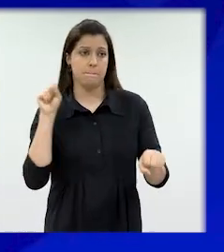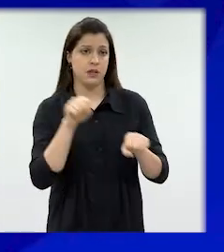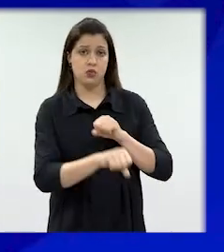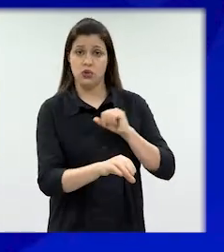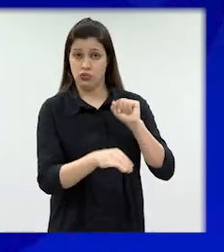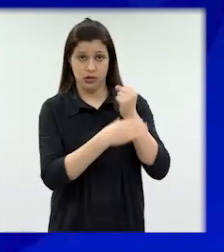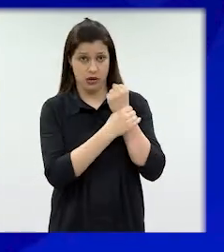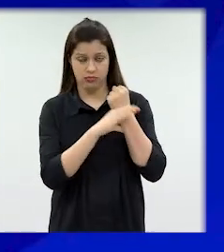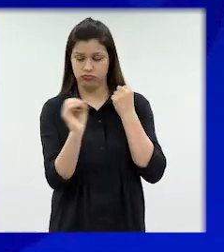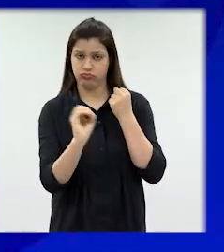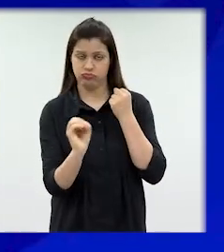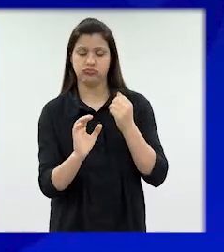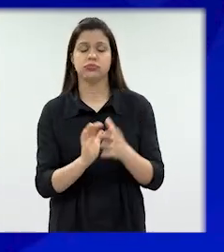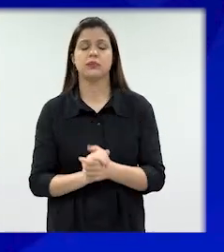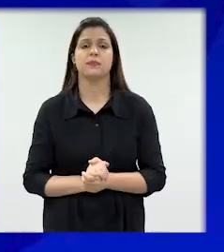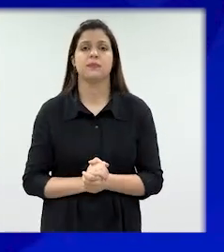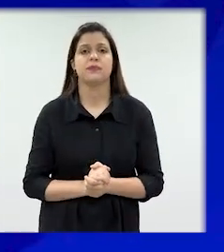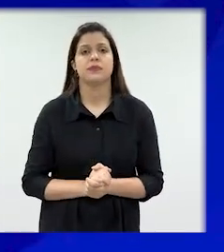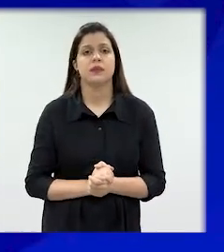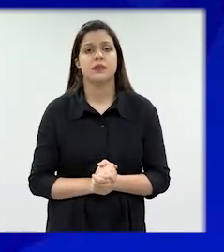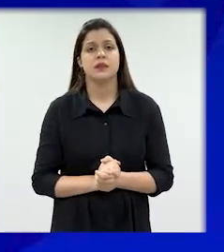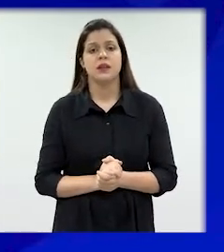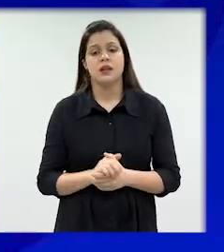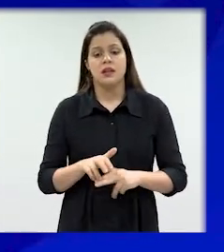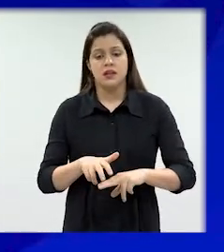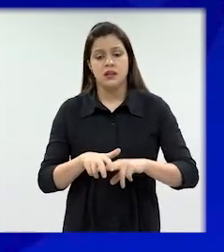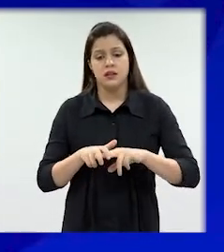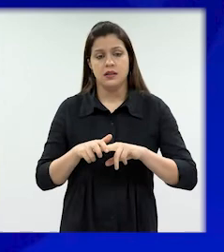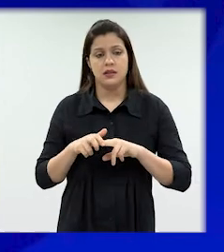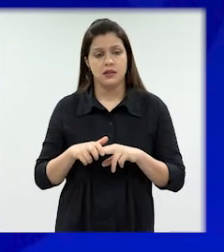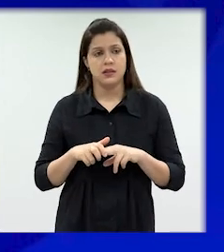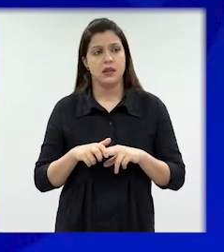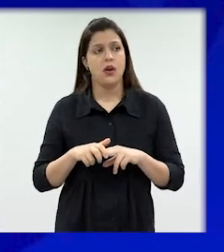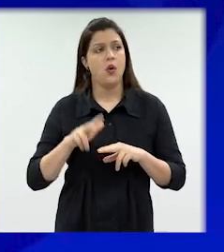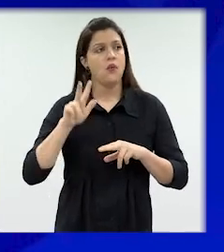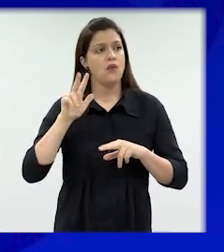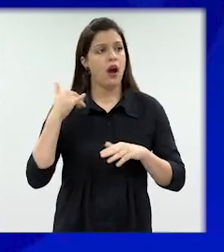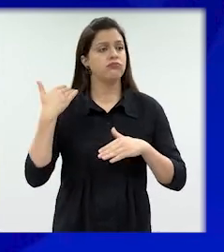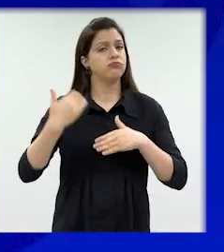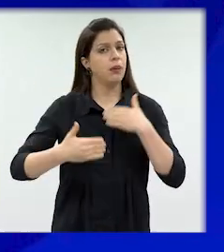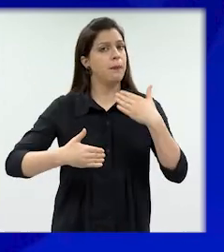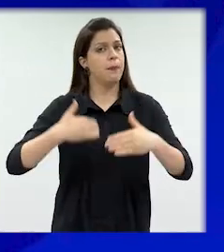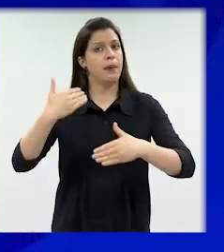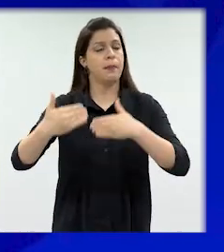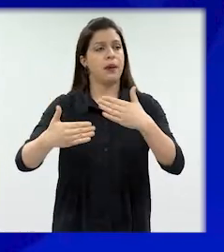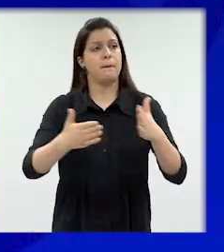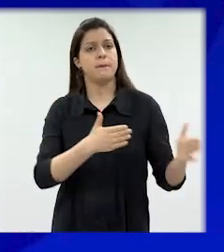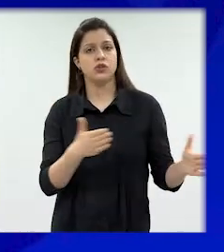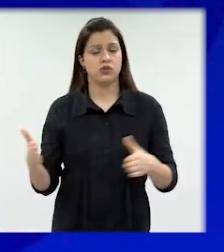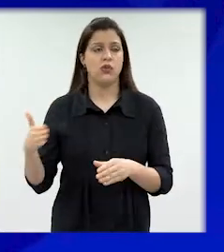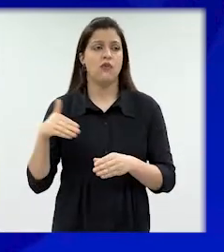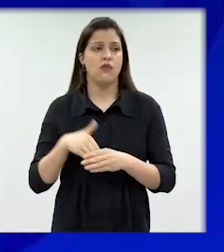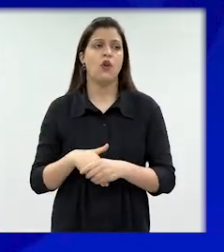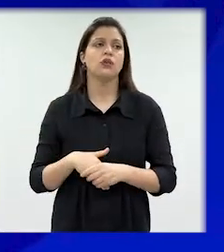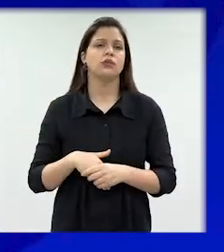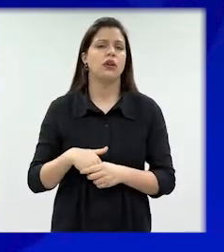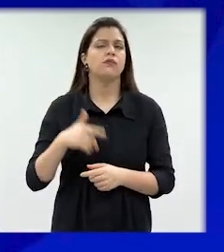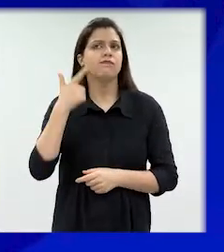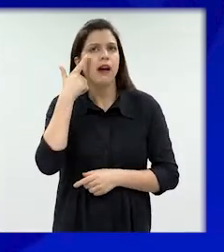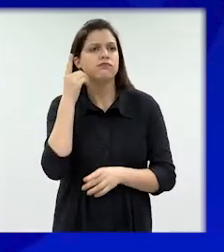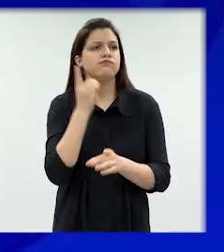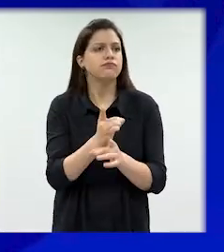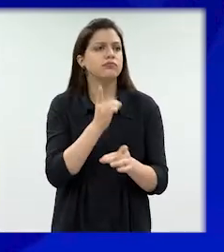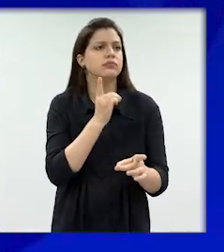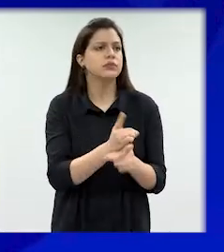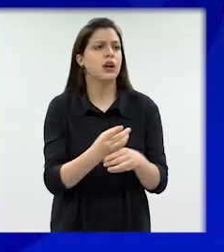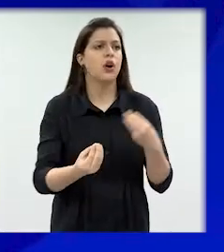prejuízo à sua segurança. Então, à medida que o processo eleitoral vai se desenvolvendo, nós vamos encontrando as soluções. O